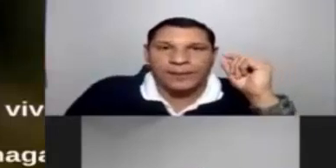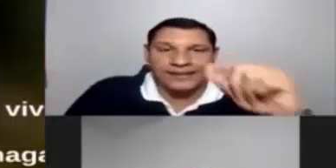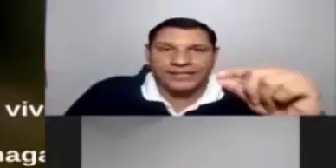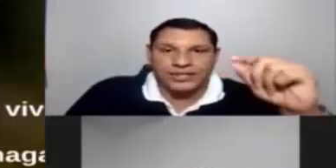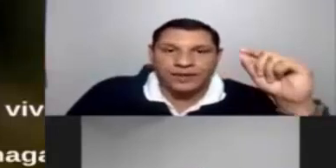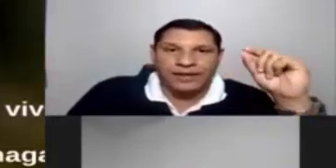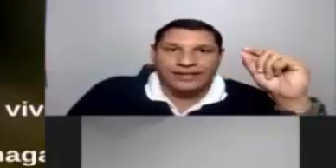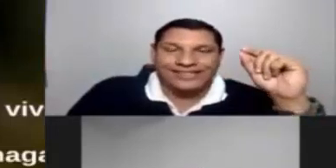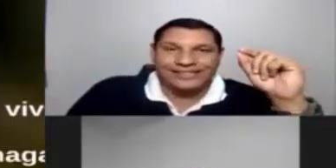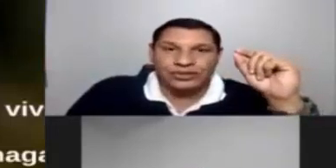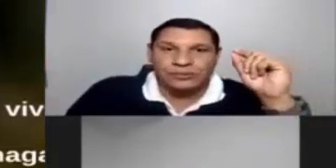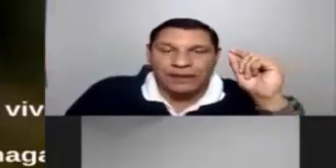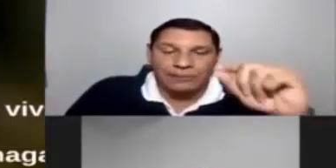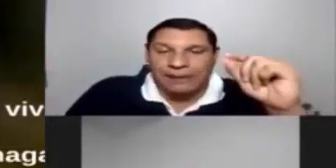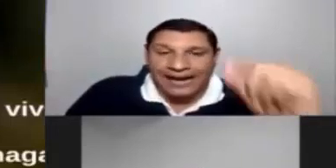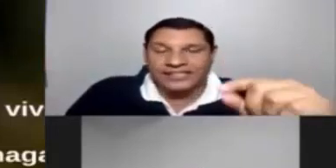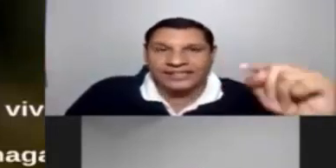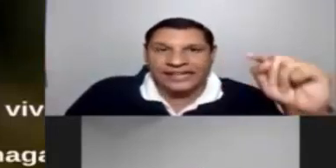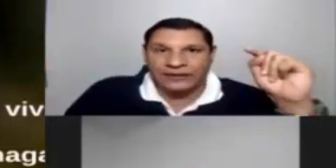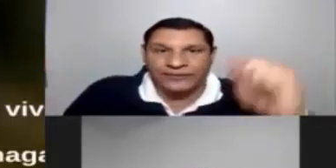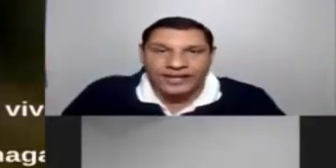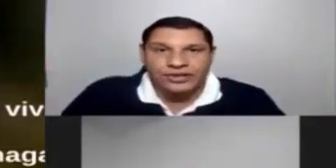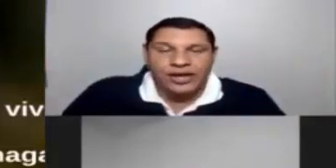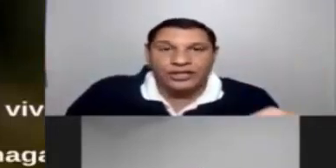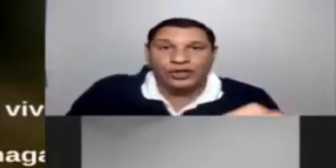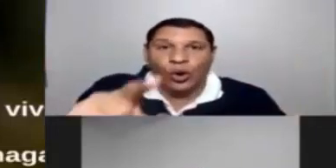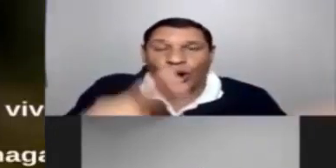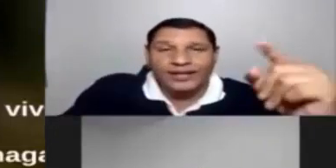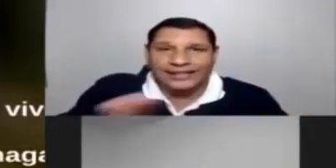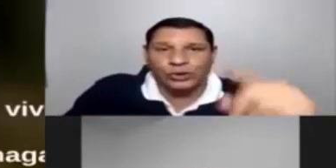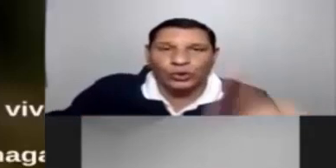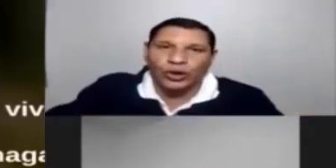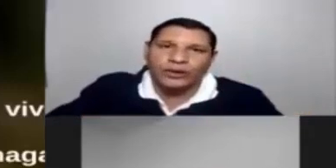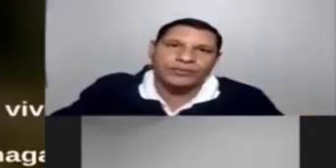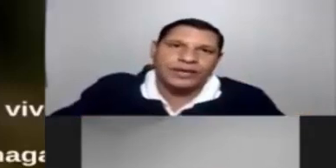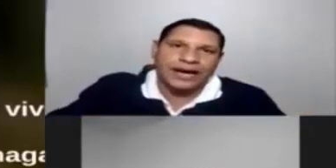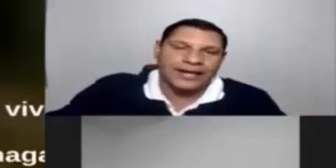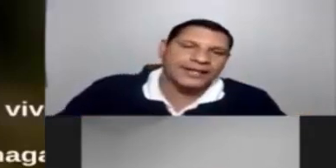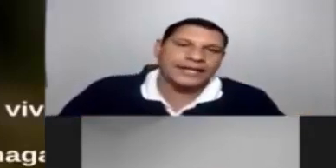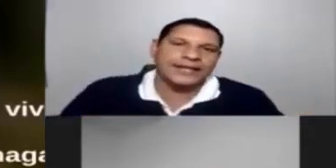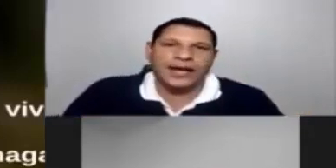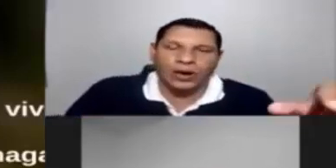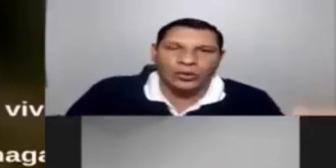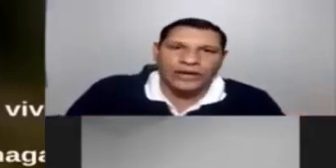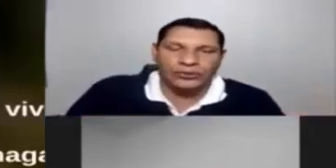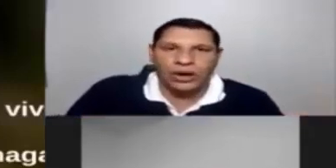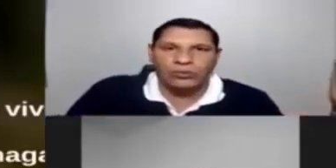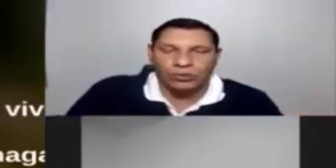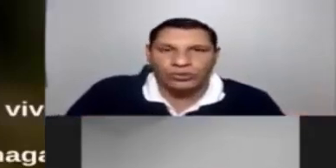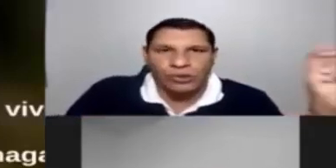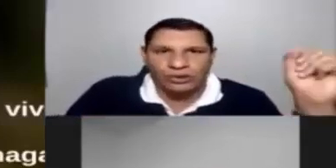que são lembranças de mais que ela fez, que ocasionou a ida dela ao